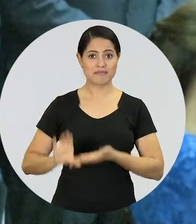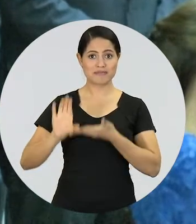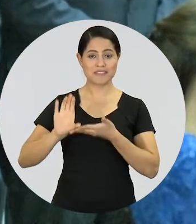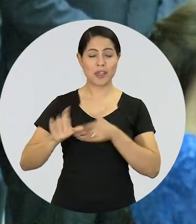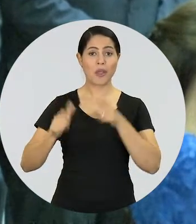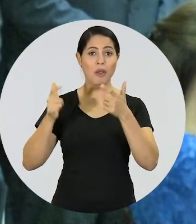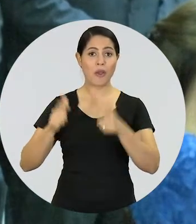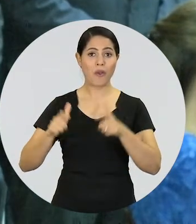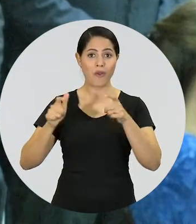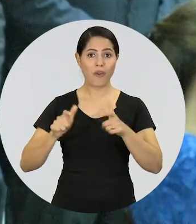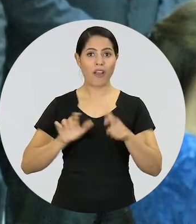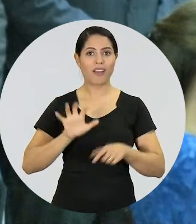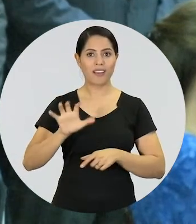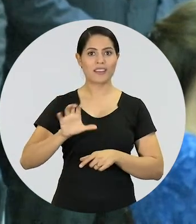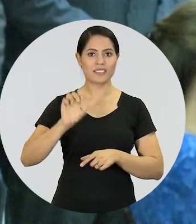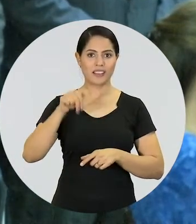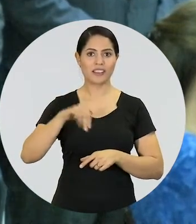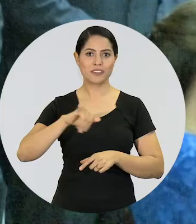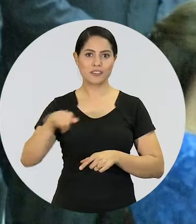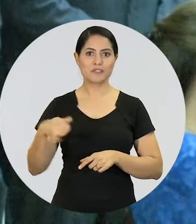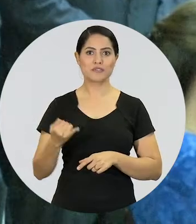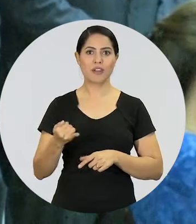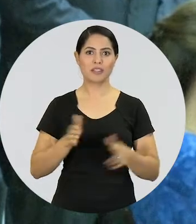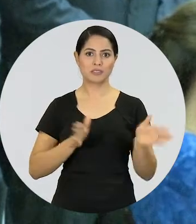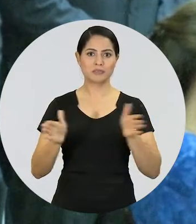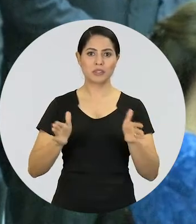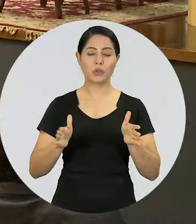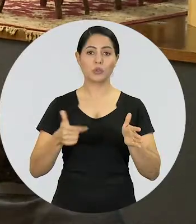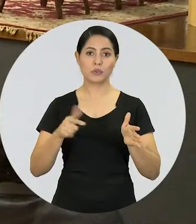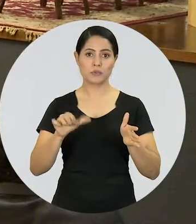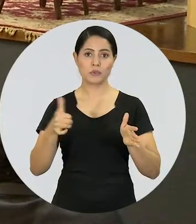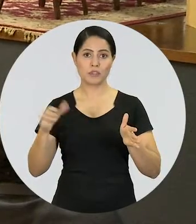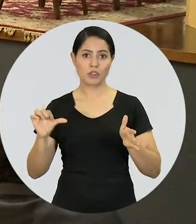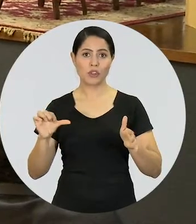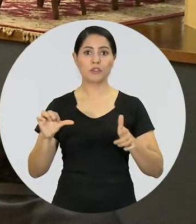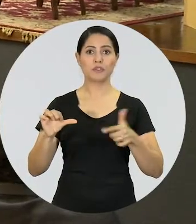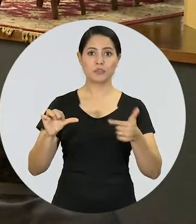conselheiros ocupam no órgão as vagas destinadas à advocacia para o biênio